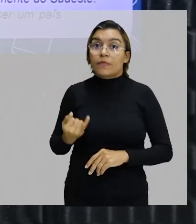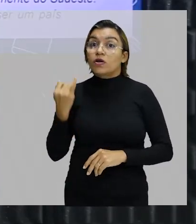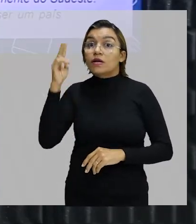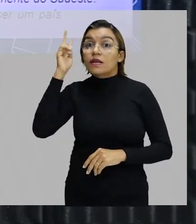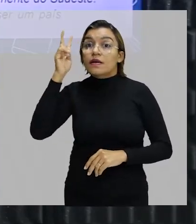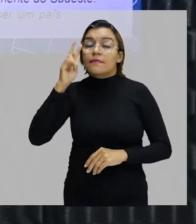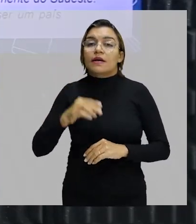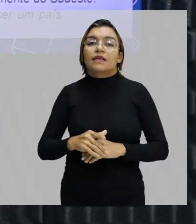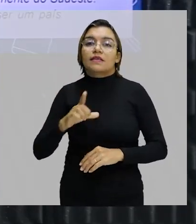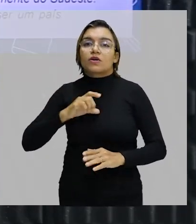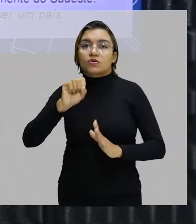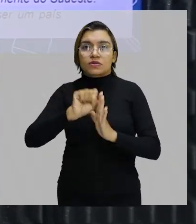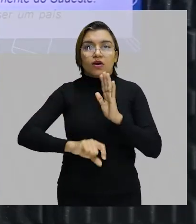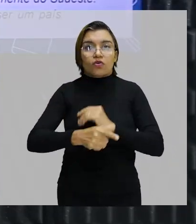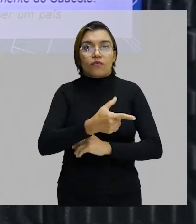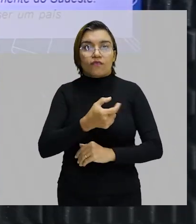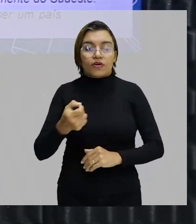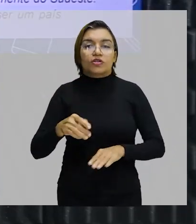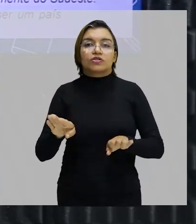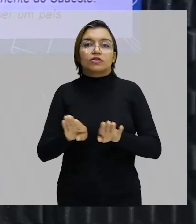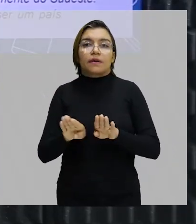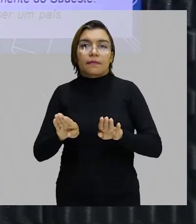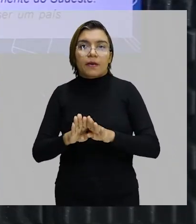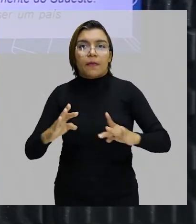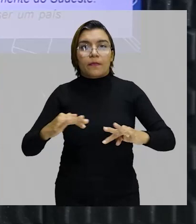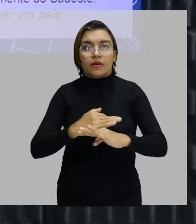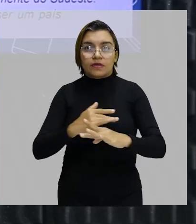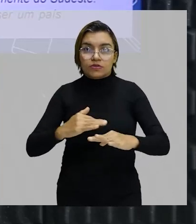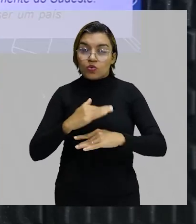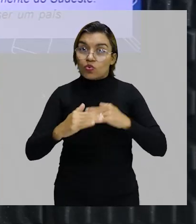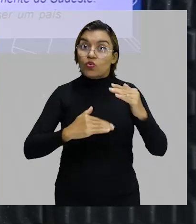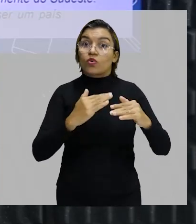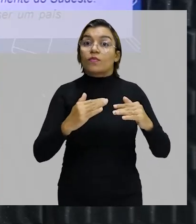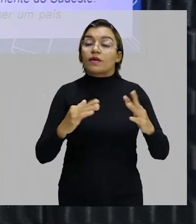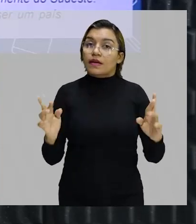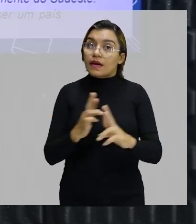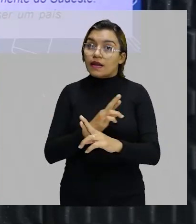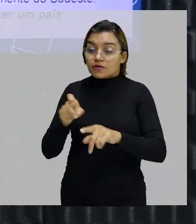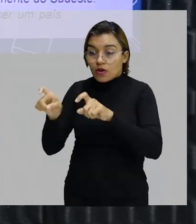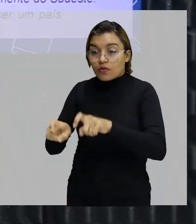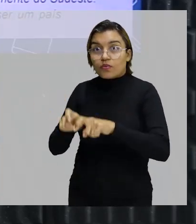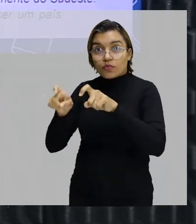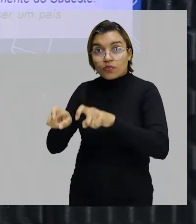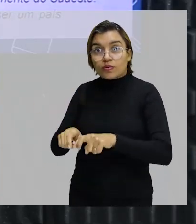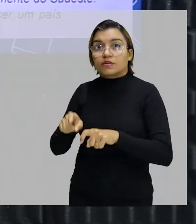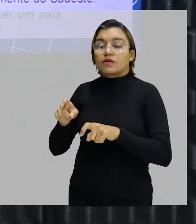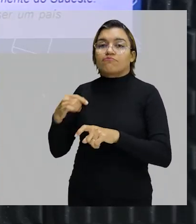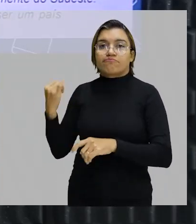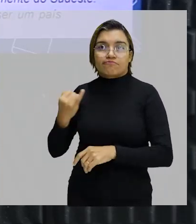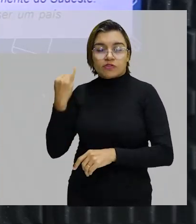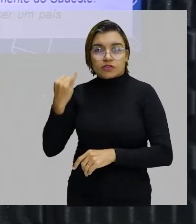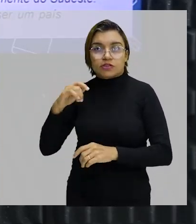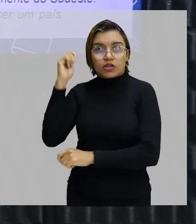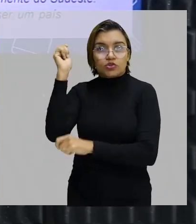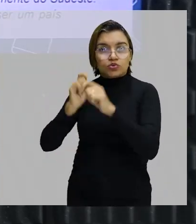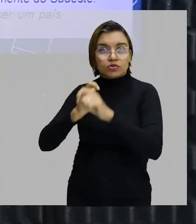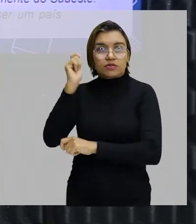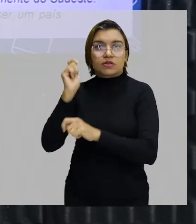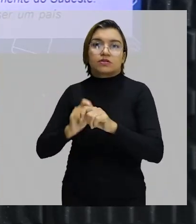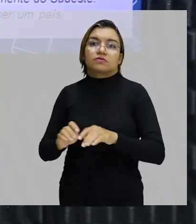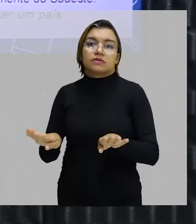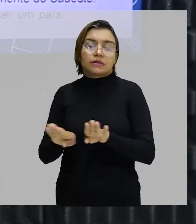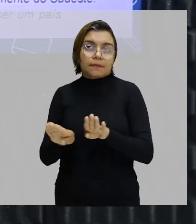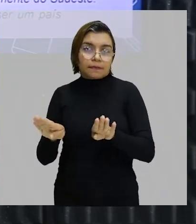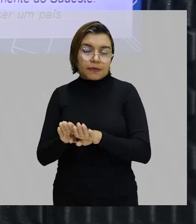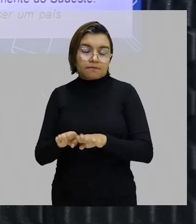XX o crescimento exponencial da população urbana brasileira em relação ao rural, devido à intensificação da industrialização, o